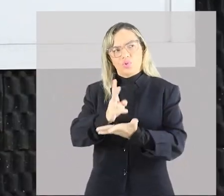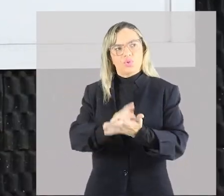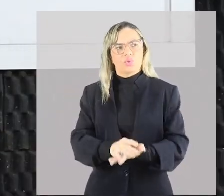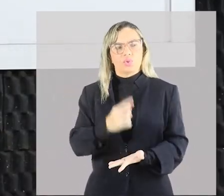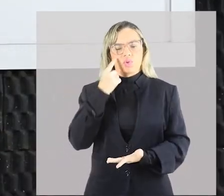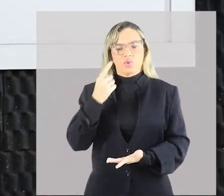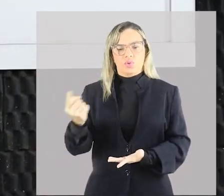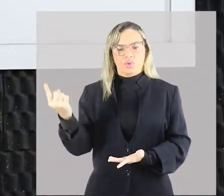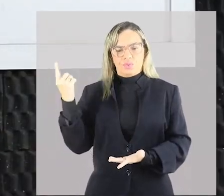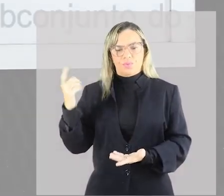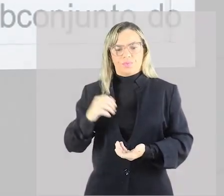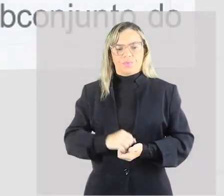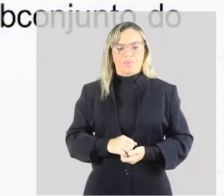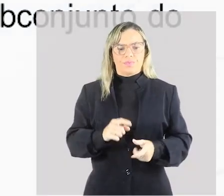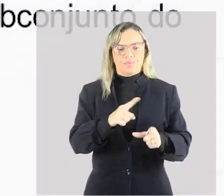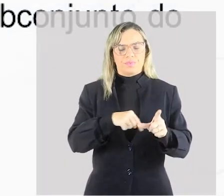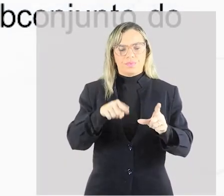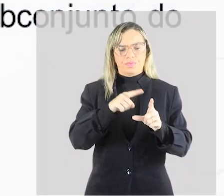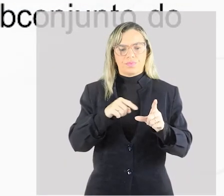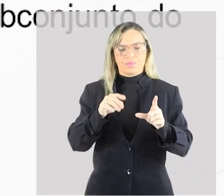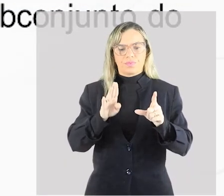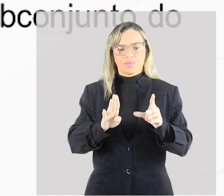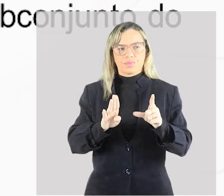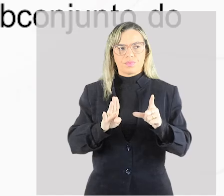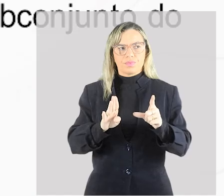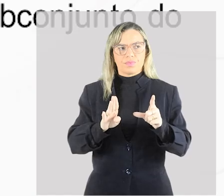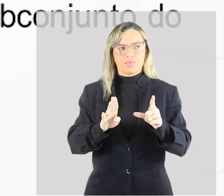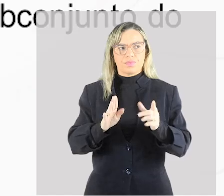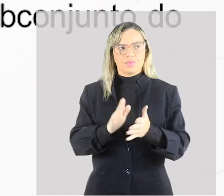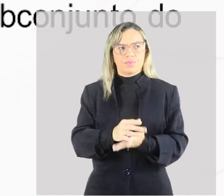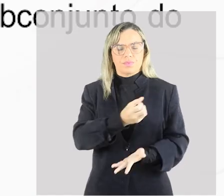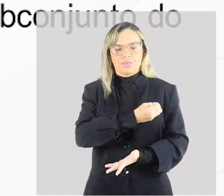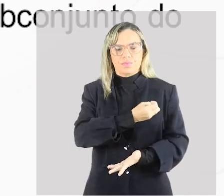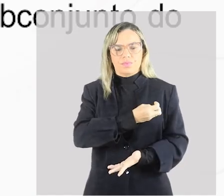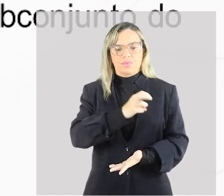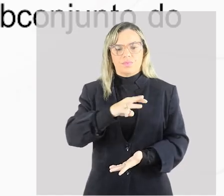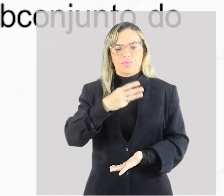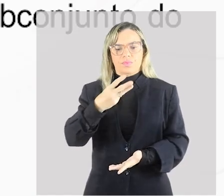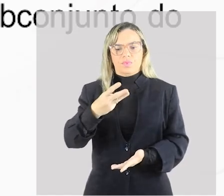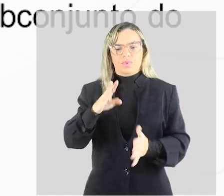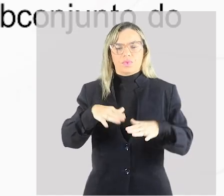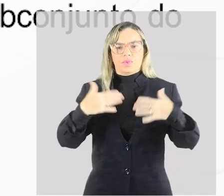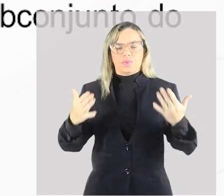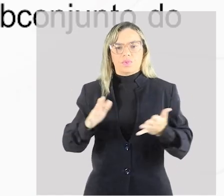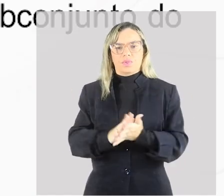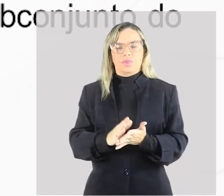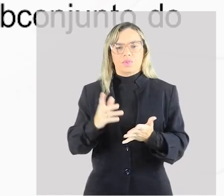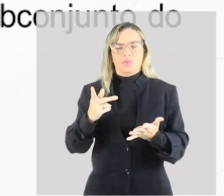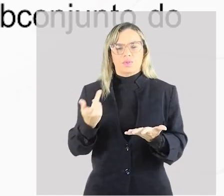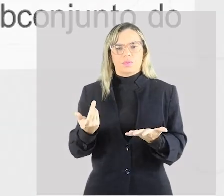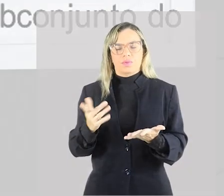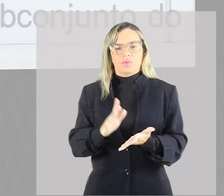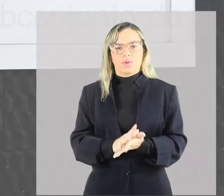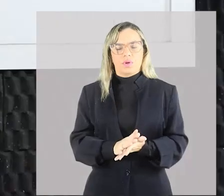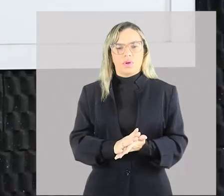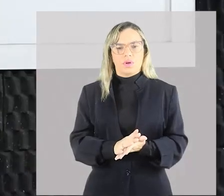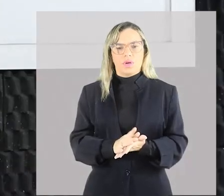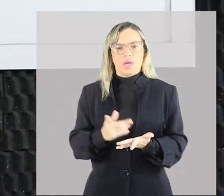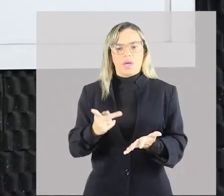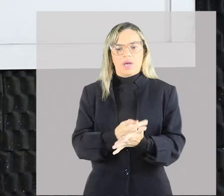finito. O número 3 não pertence a esse conjunto. Também é falso, né? O 3 ele é múltiplo dele